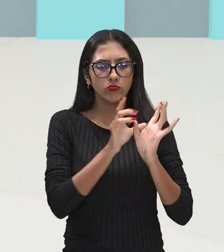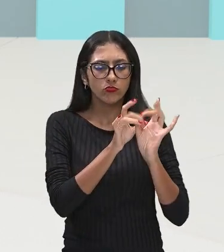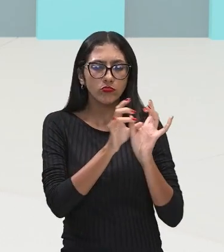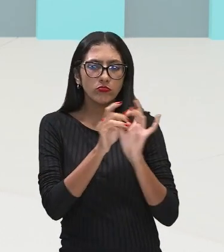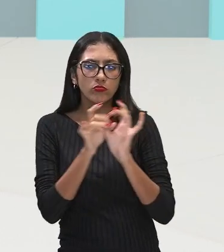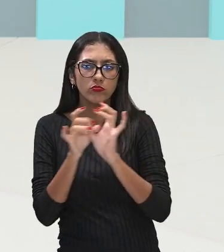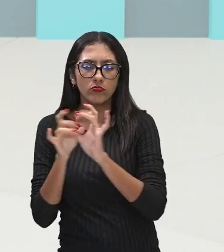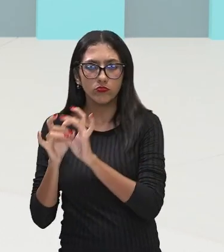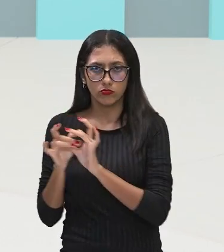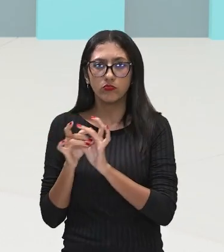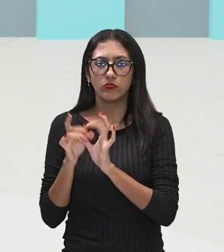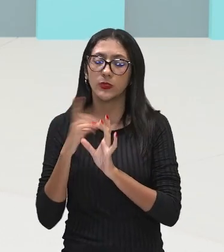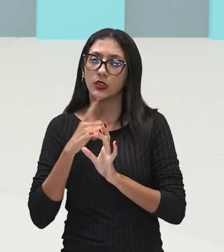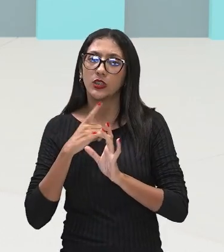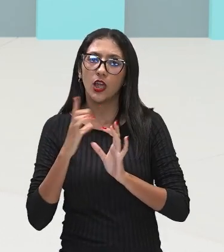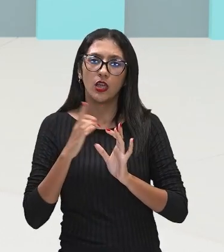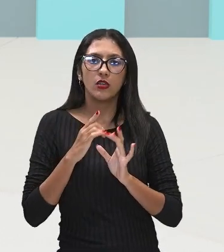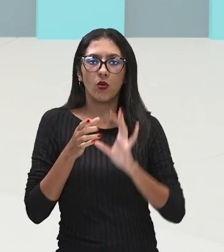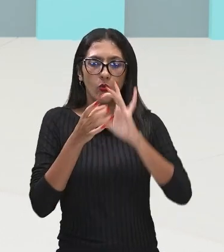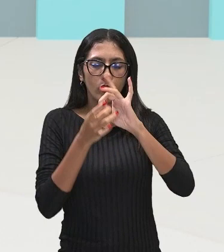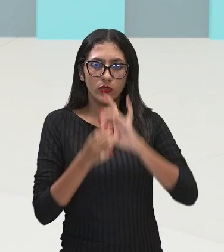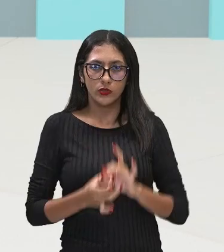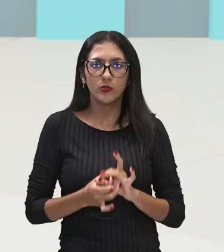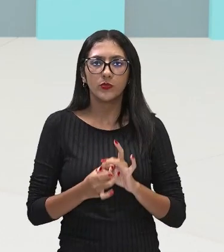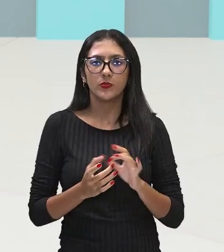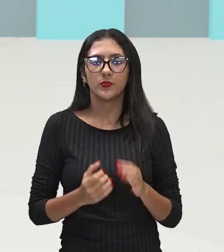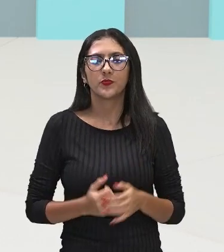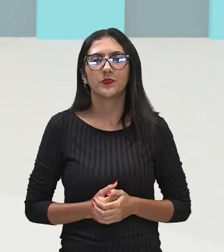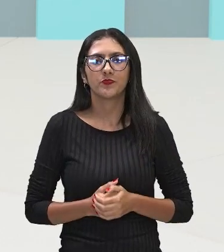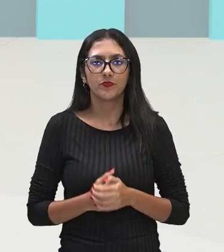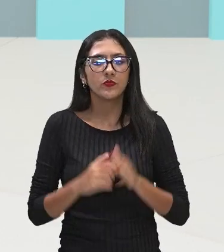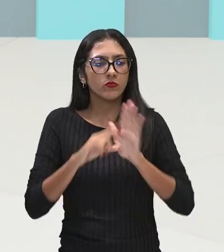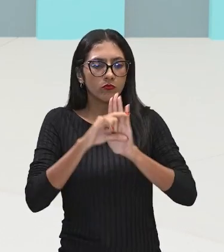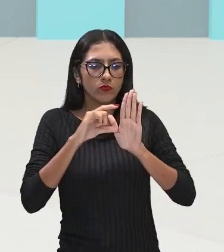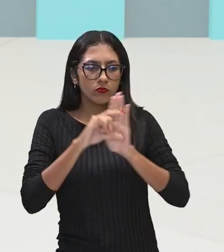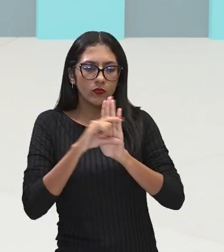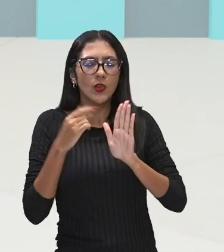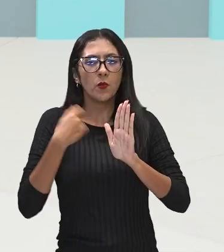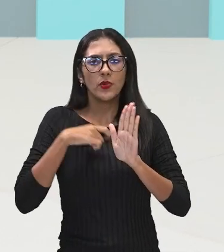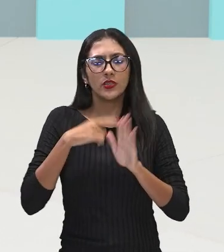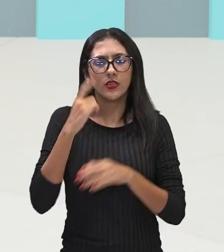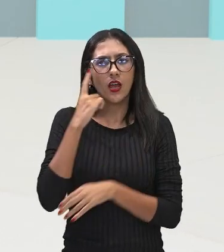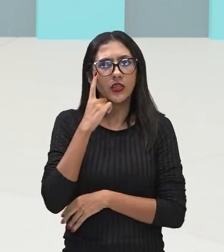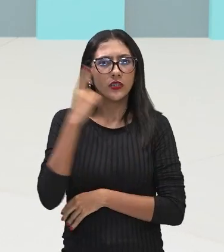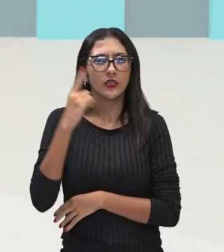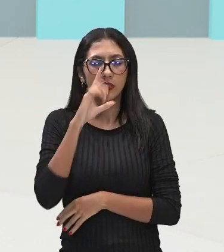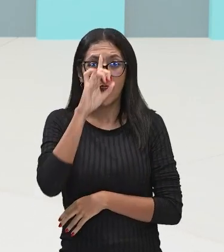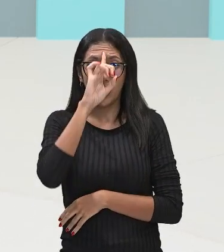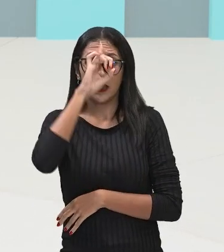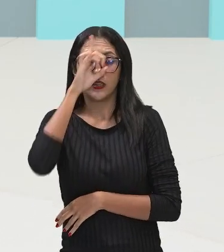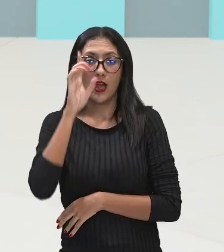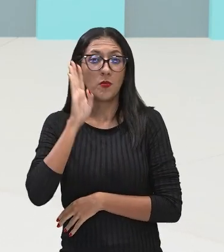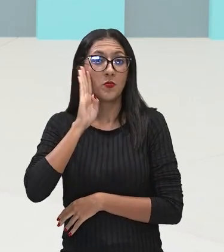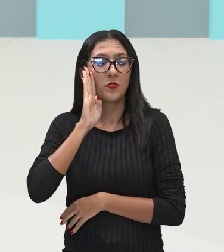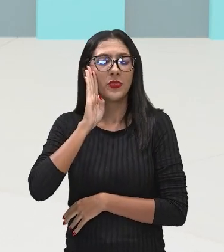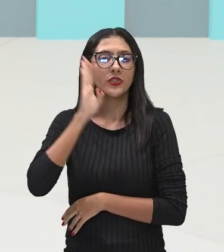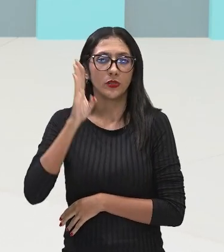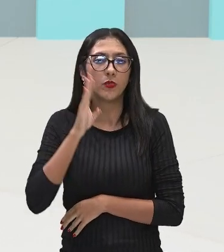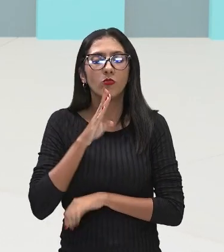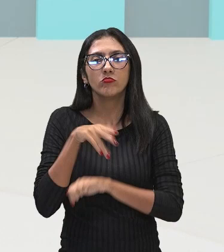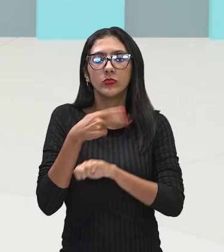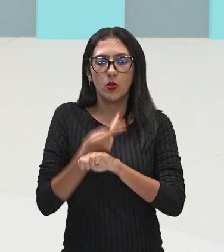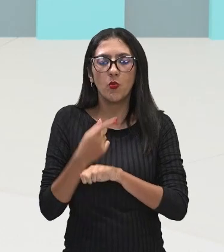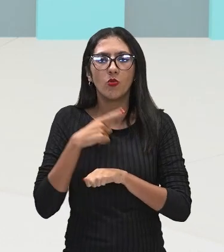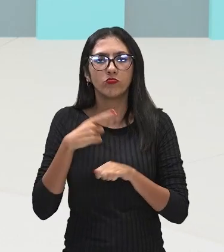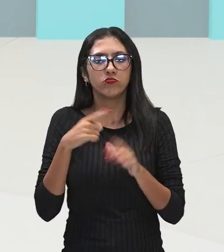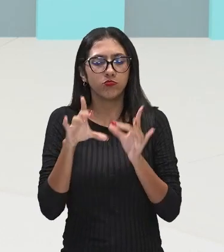sem perder o foco. Então, quando eu vou escrever um parágrafo, eu preciso pensar numa ideia central e essa ideia central vai o quê?